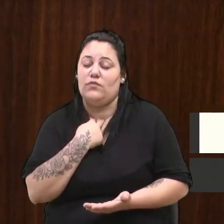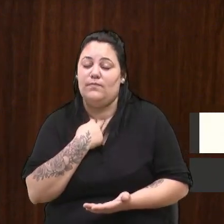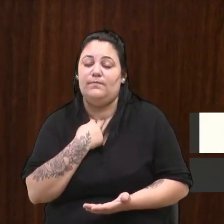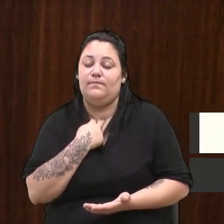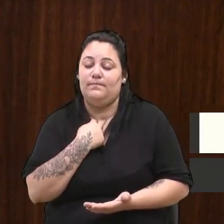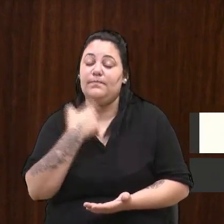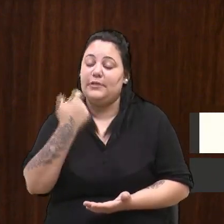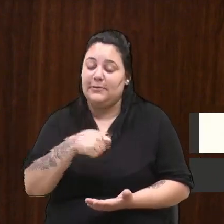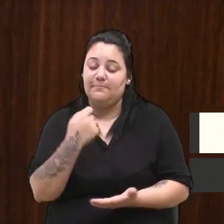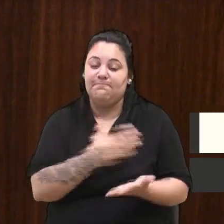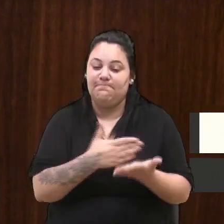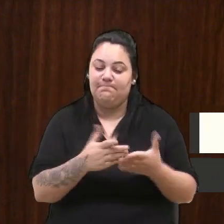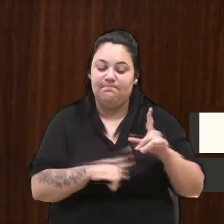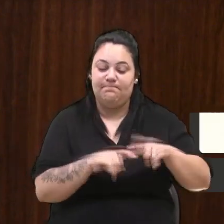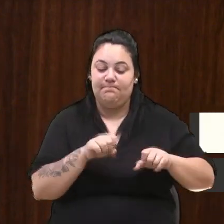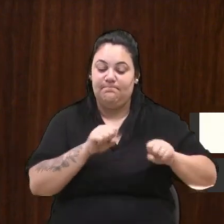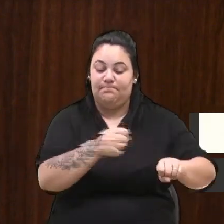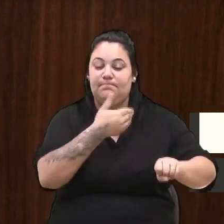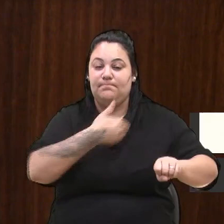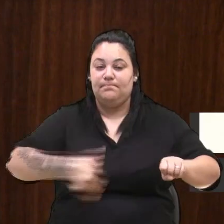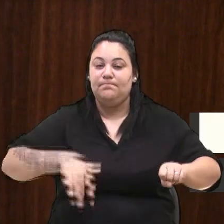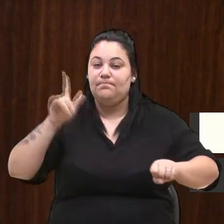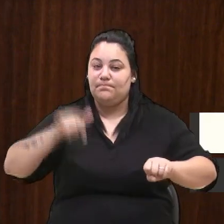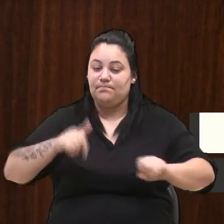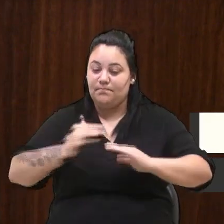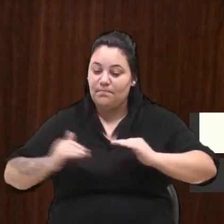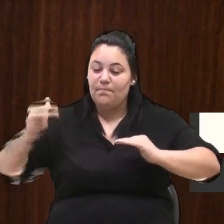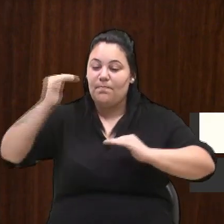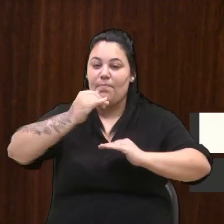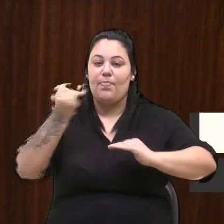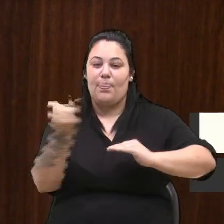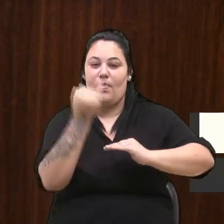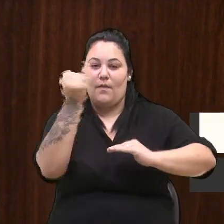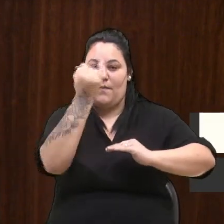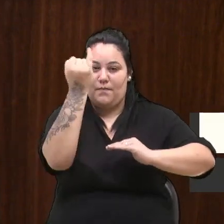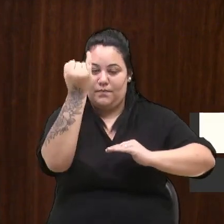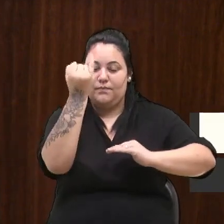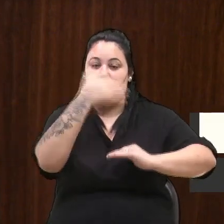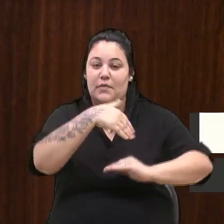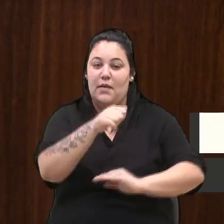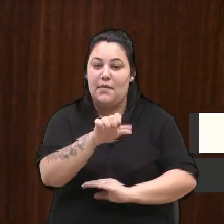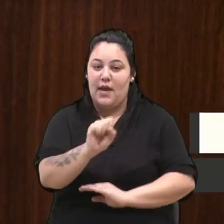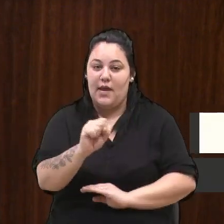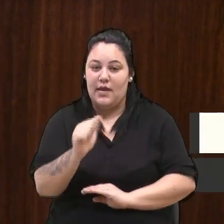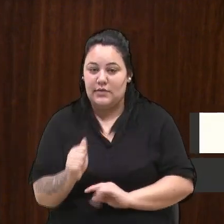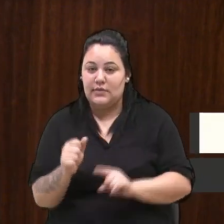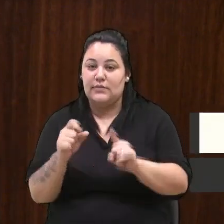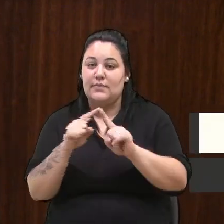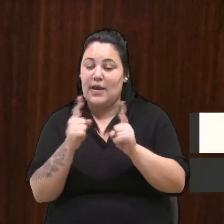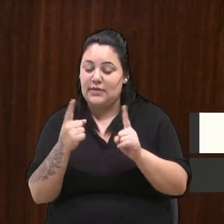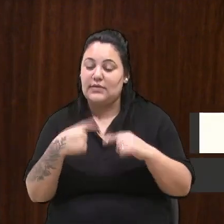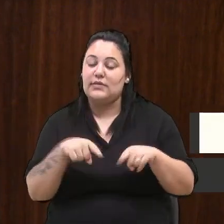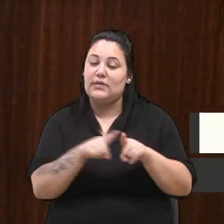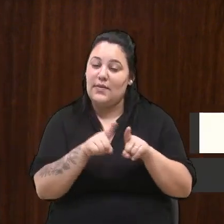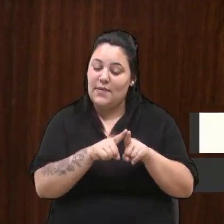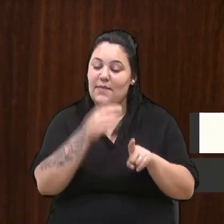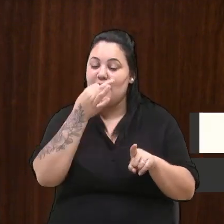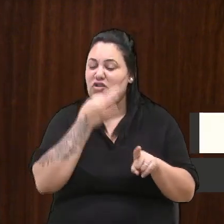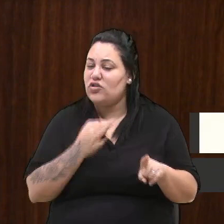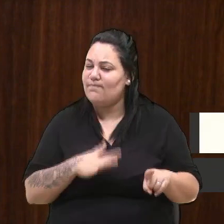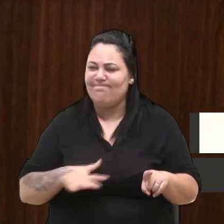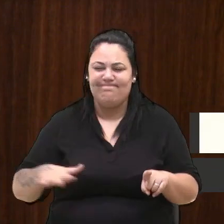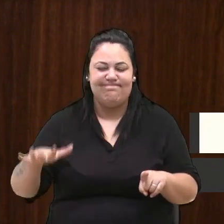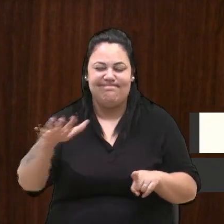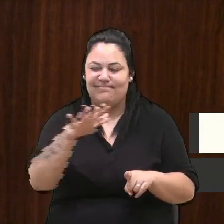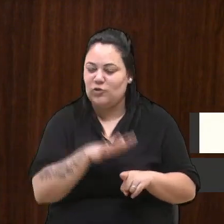mercado público, que é um passo importante para a Maesa, mas também para a nossa cidade como um todo.